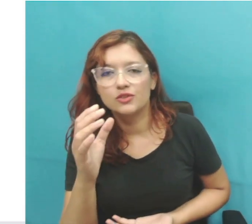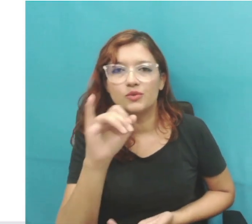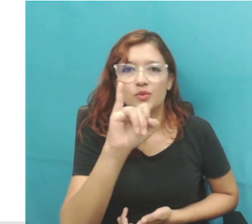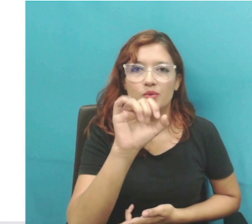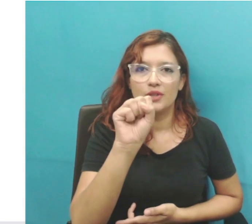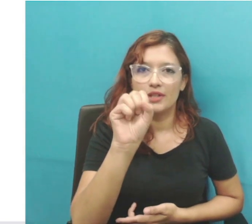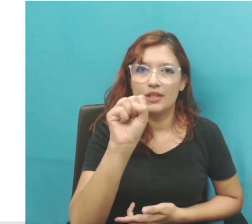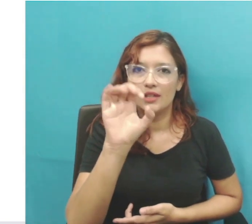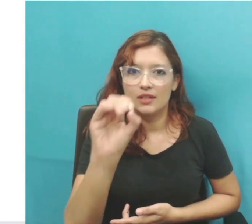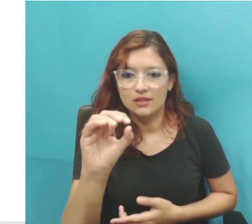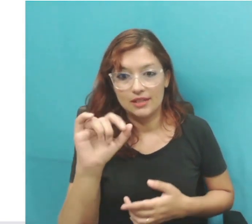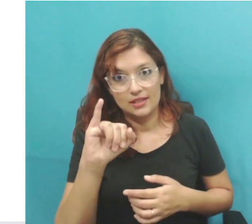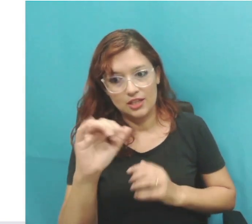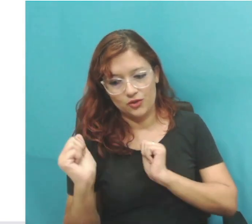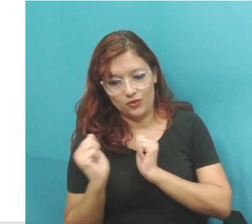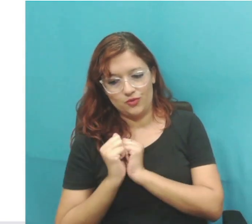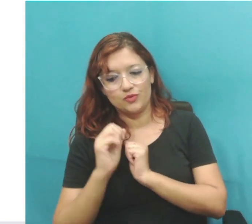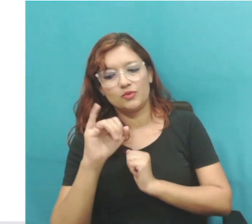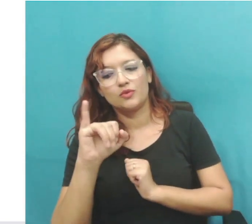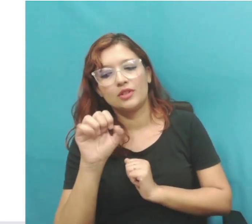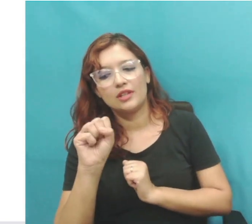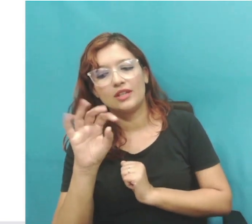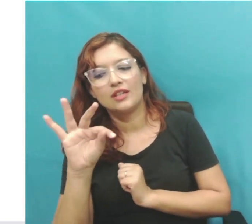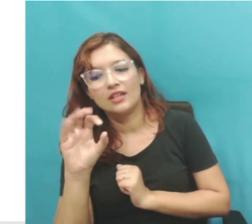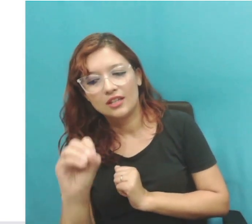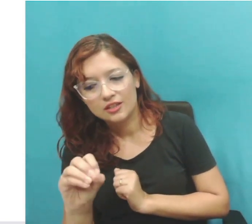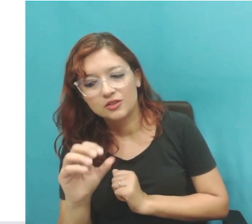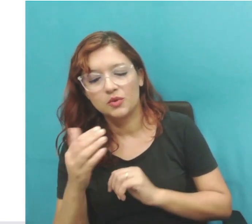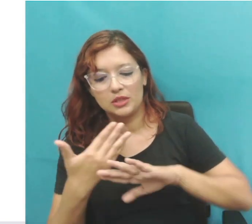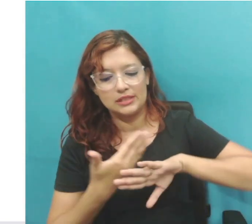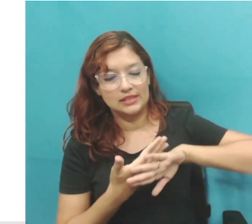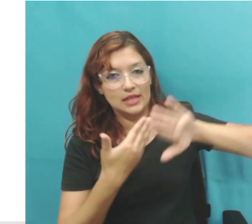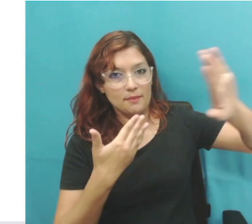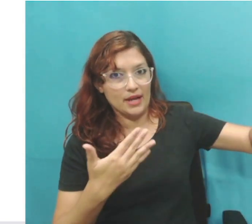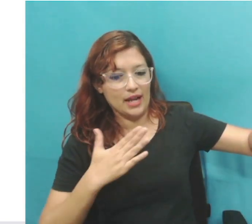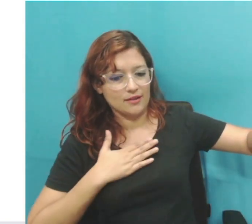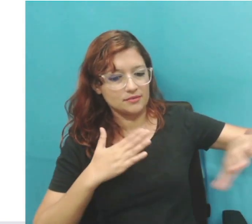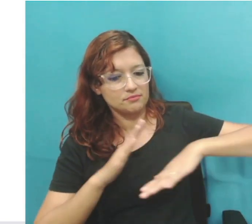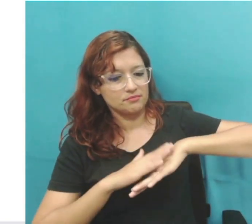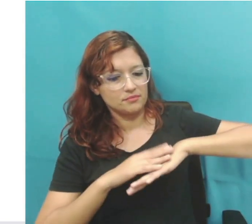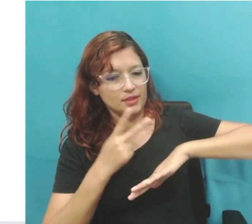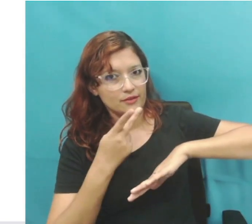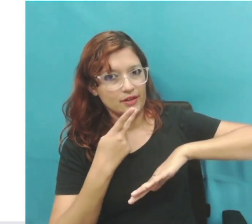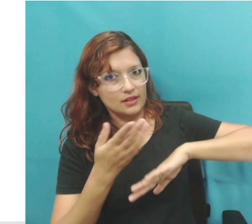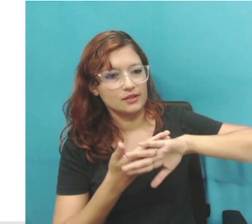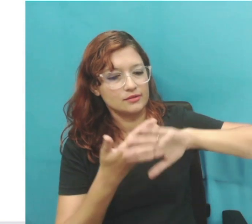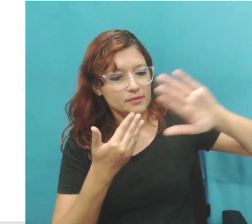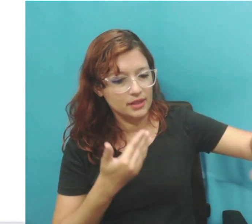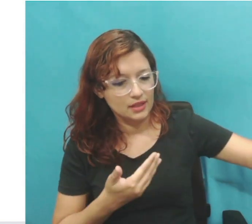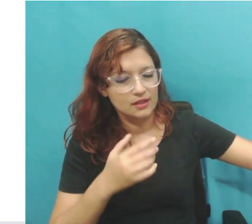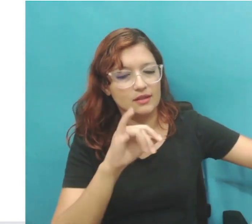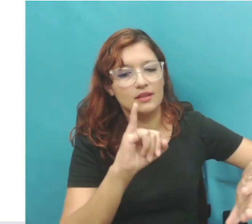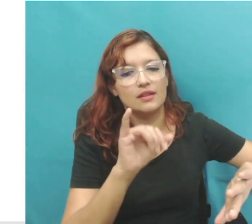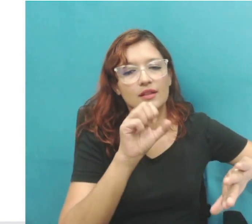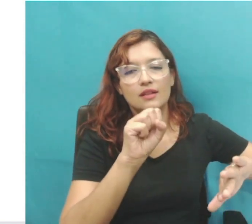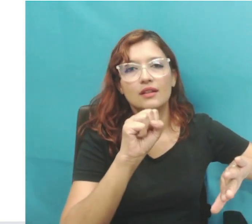usar isto, isso, ou se foi o que estou falando,